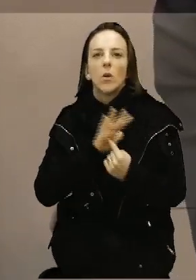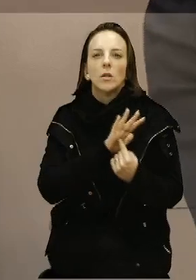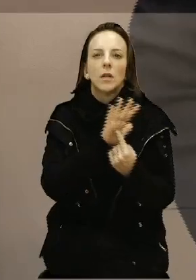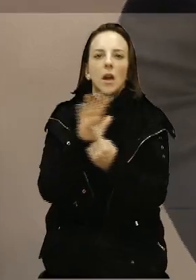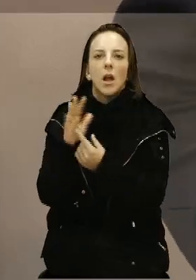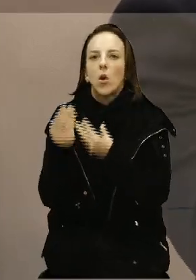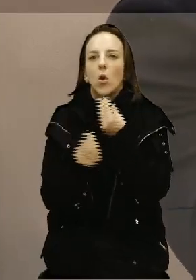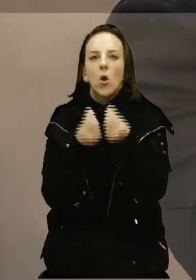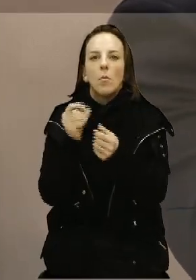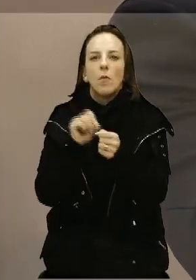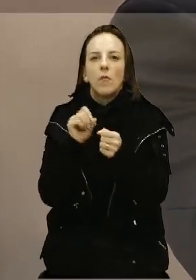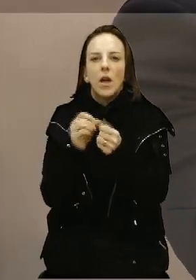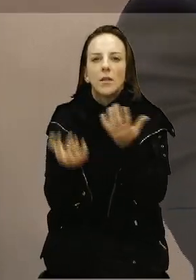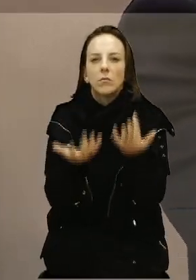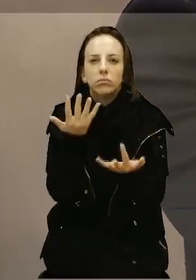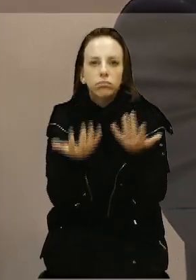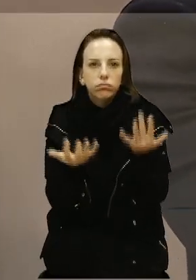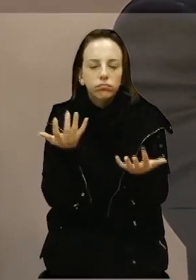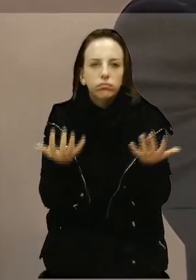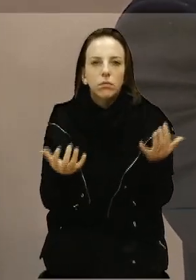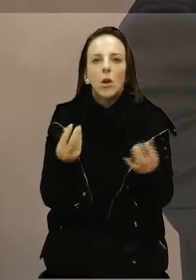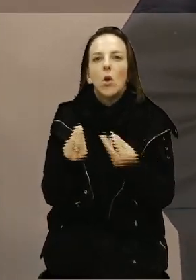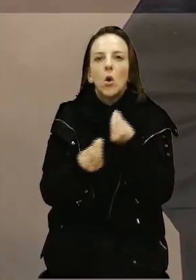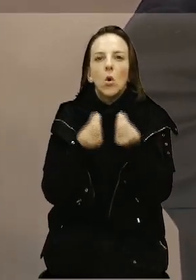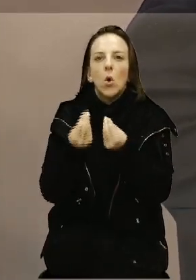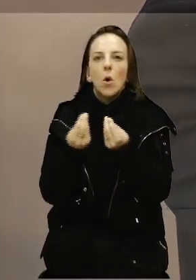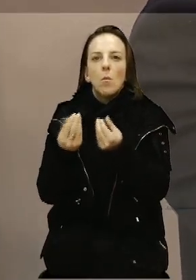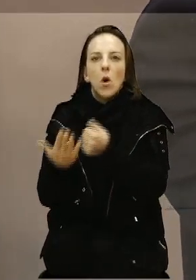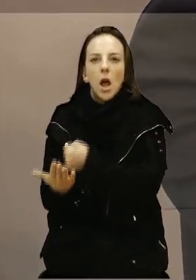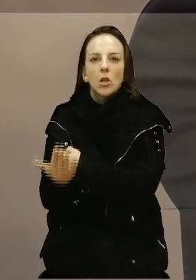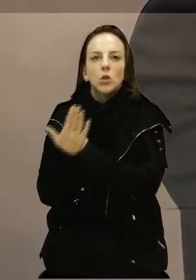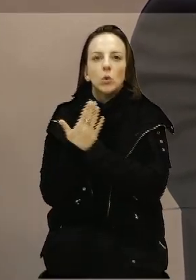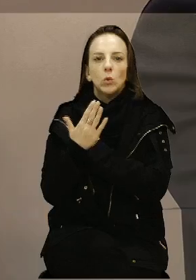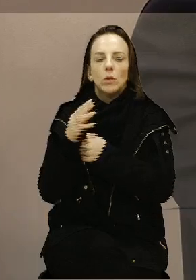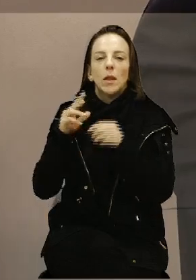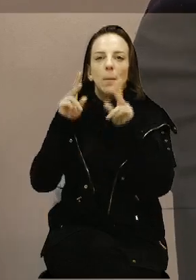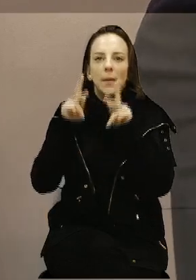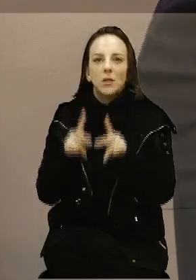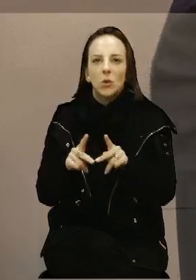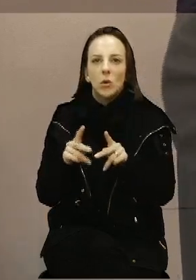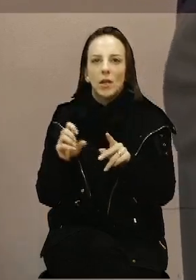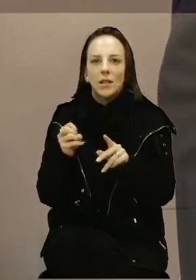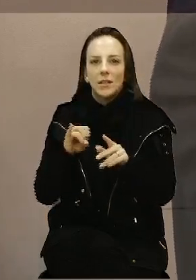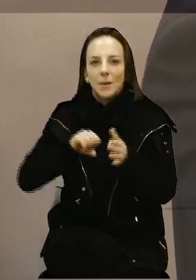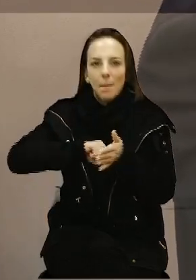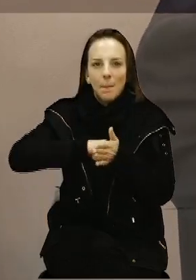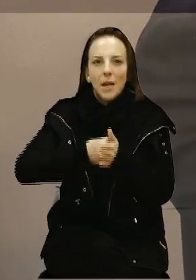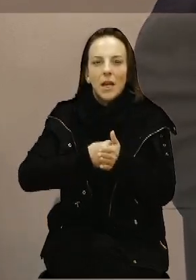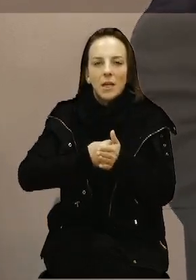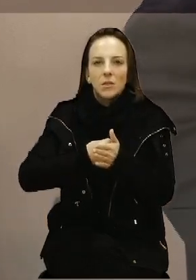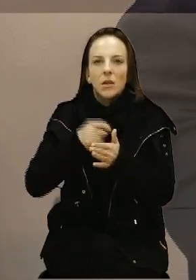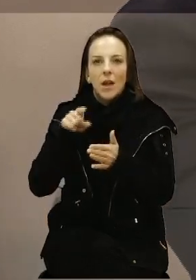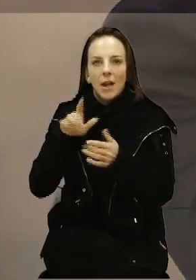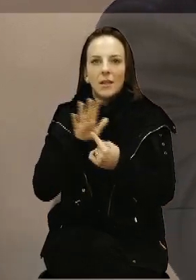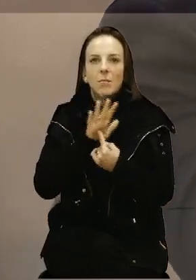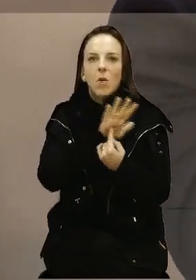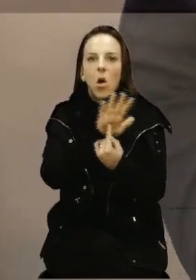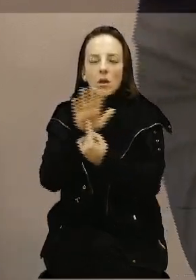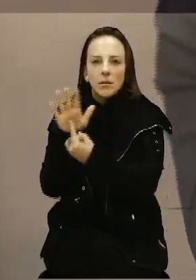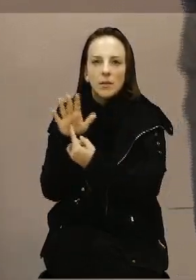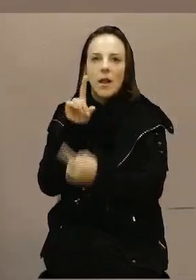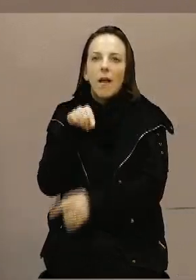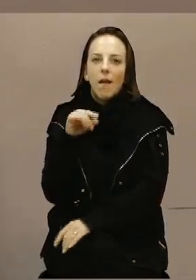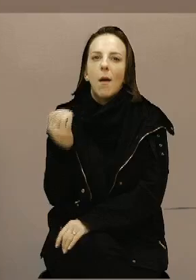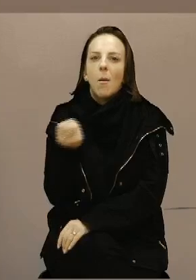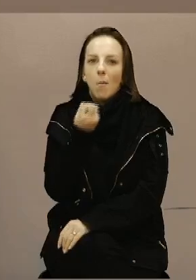combatem incêndio, como resgatam pessoas das ferragens, né? aí nos apresentei aqui nessa casa. Aí vai ser muito bom,